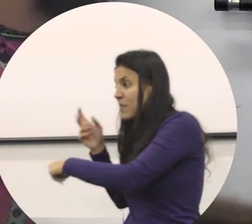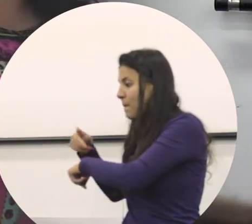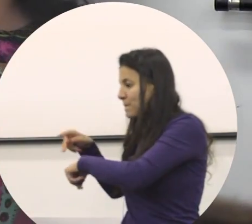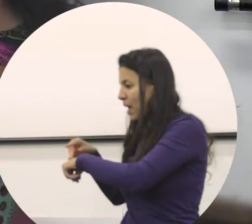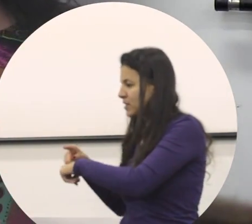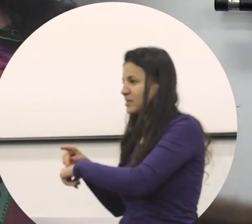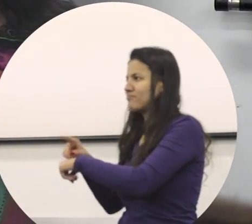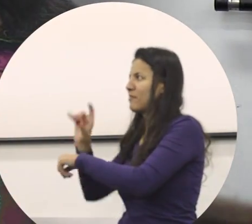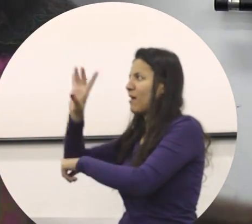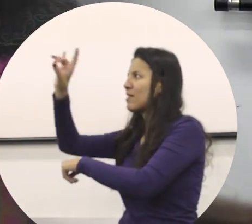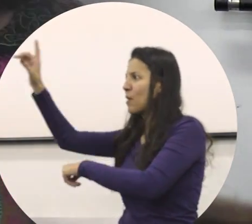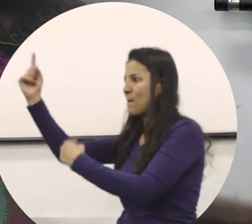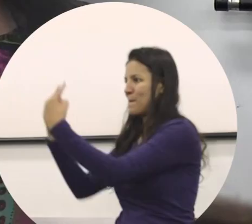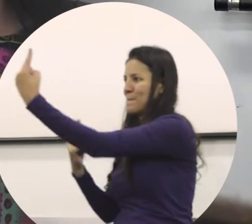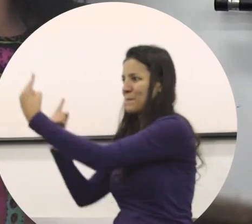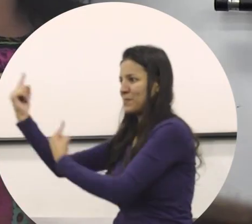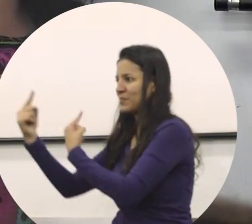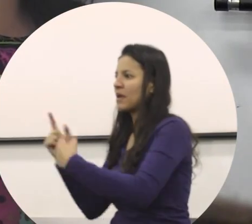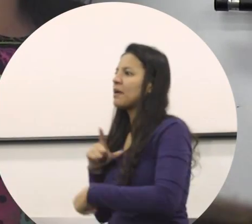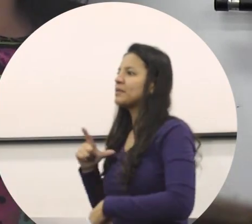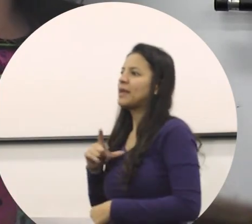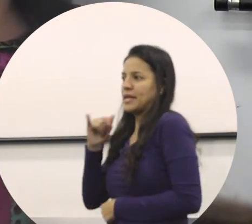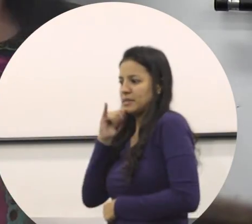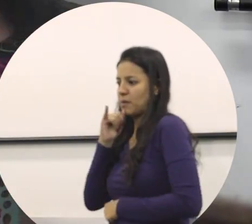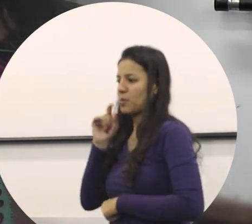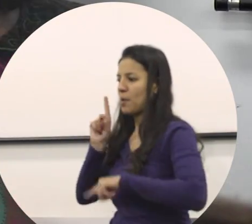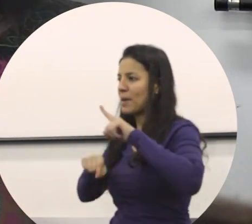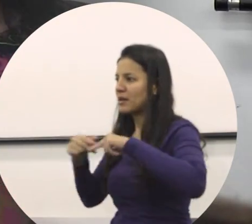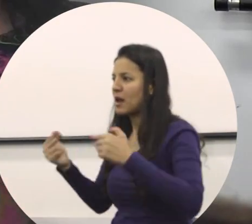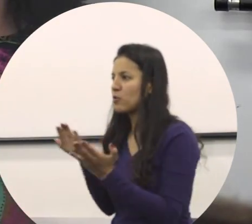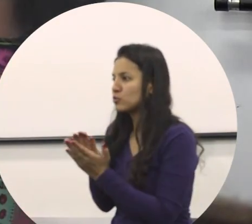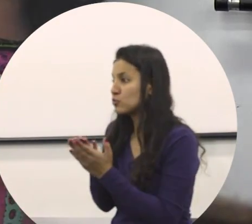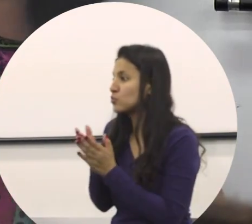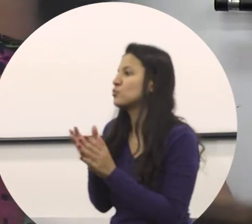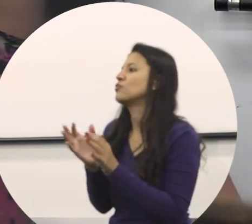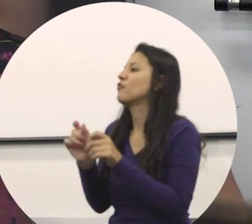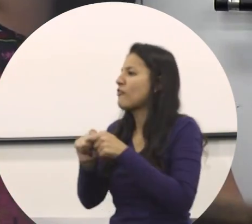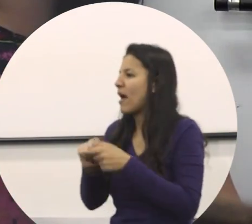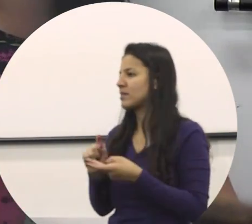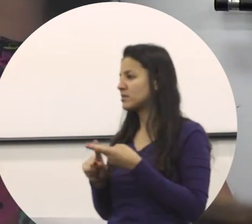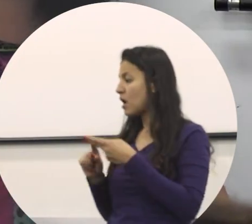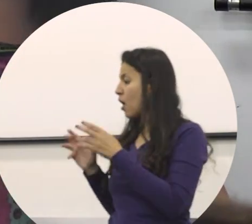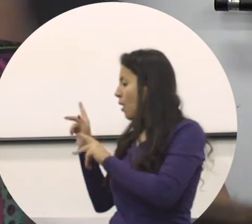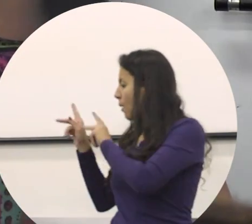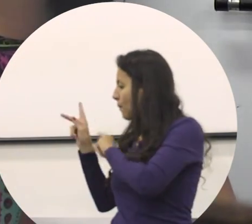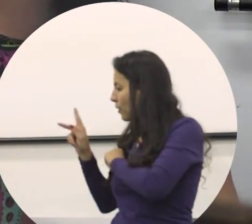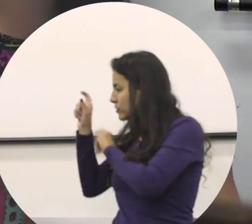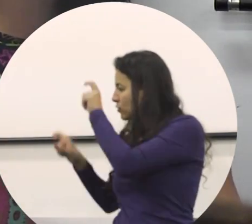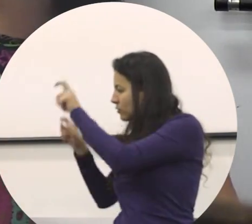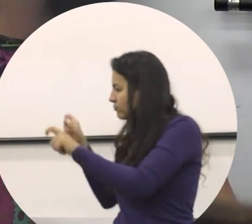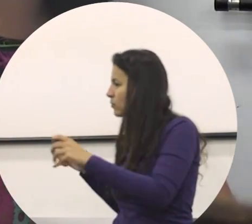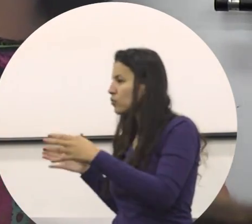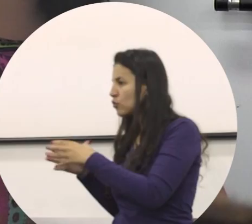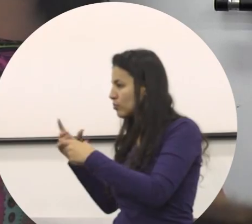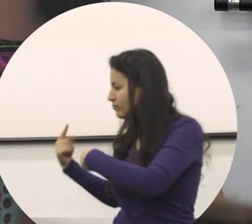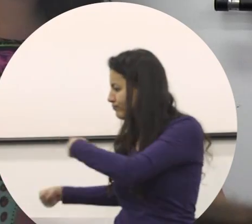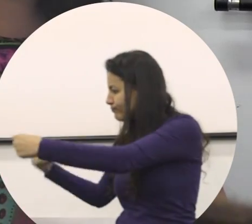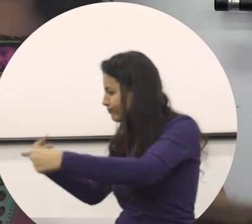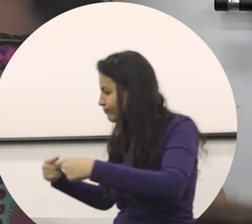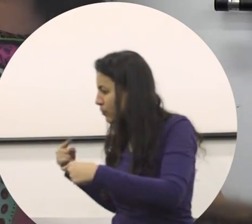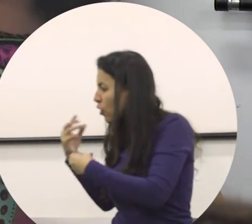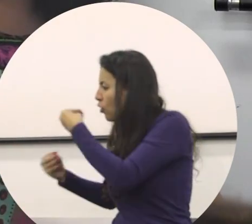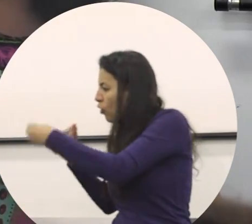existe confecção de material, grupo de estudos entre os professores para discutir como que a gente vai ensinar tal